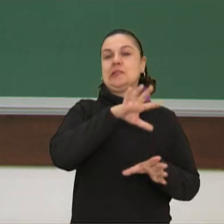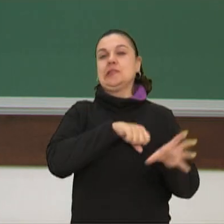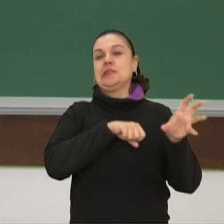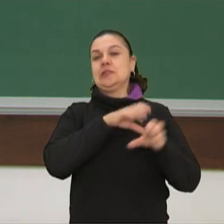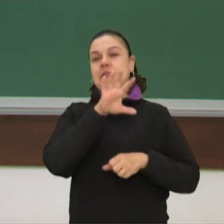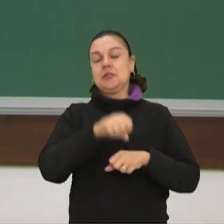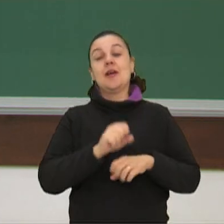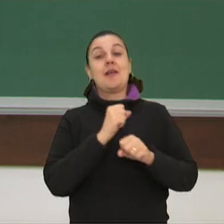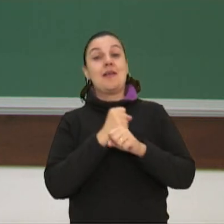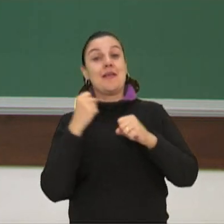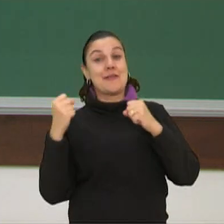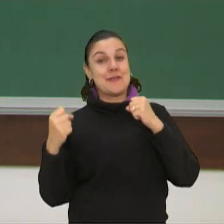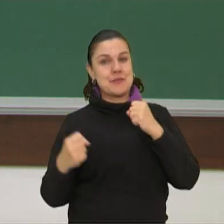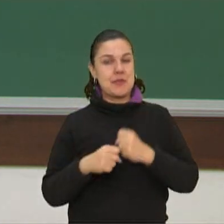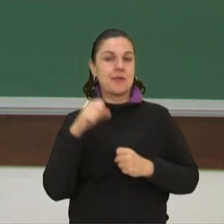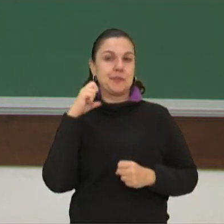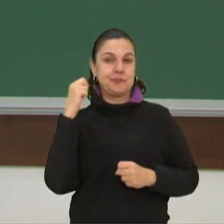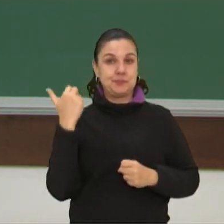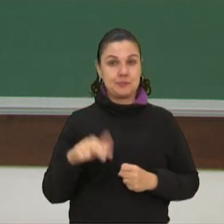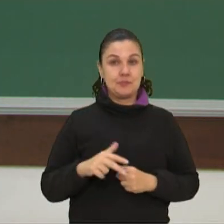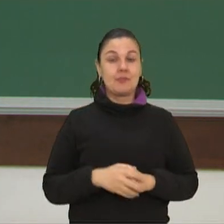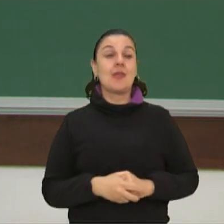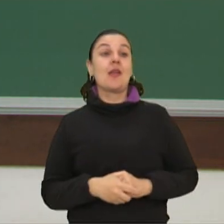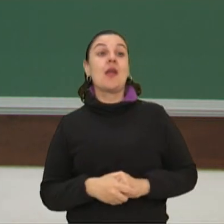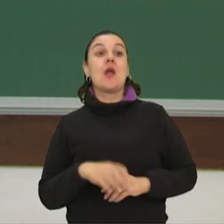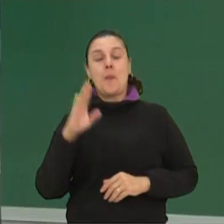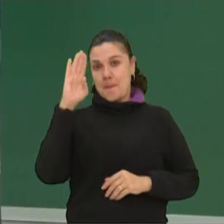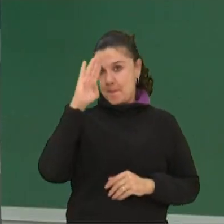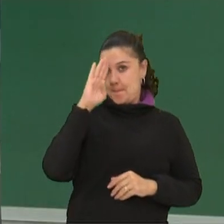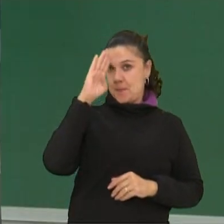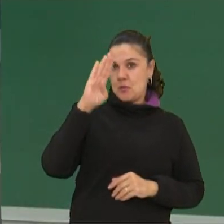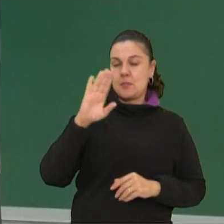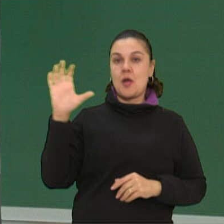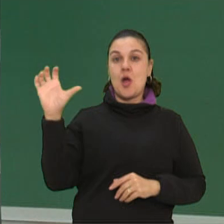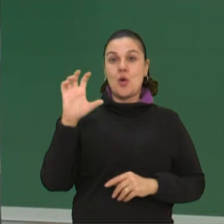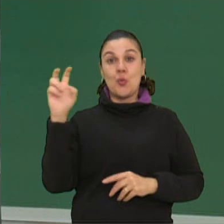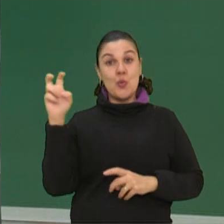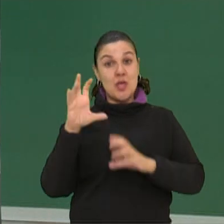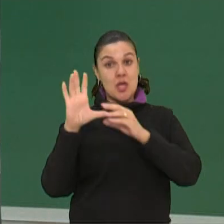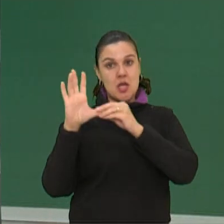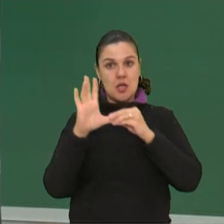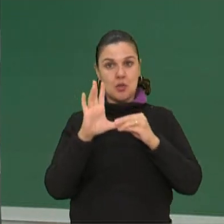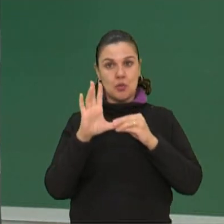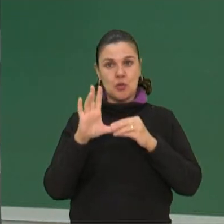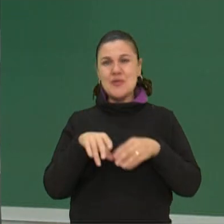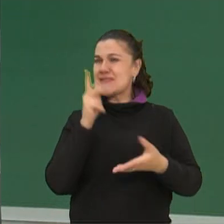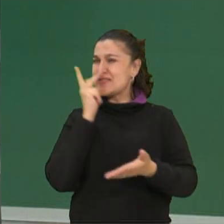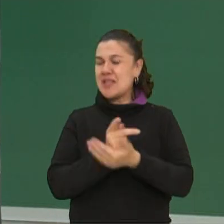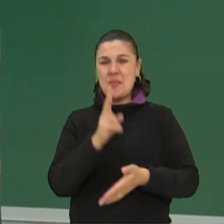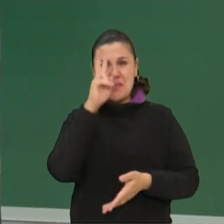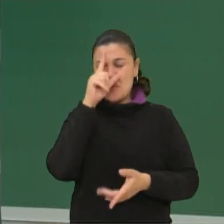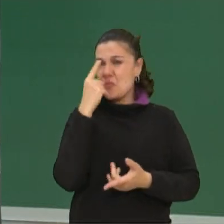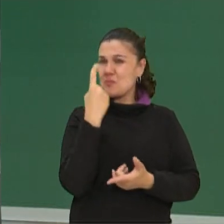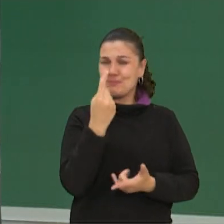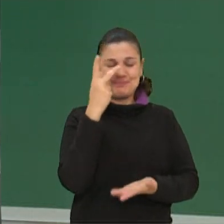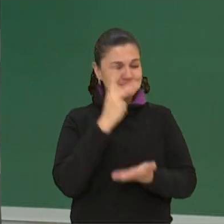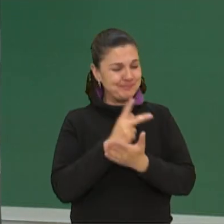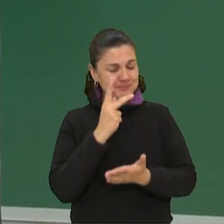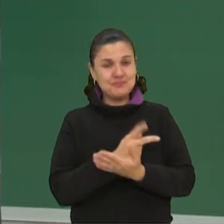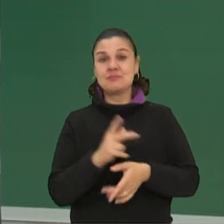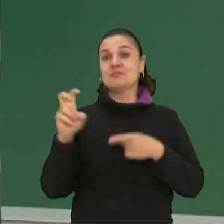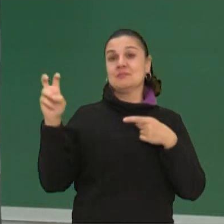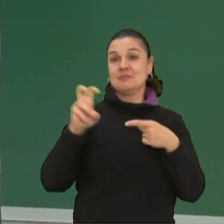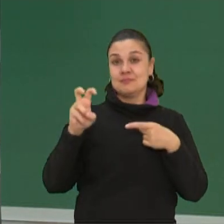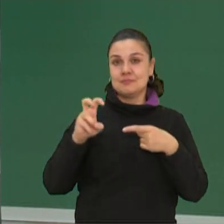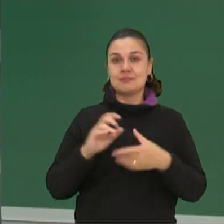nessa sociedade mineira. O principal, o quinto. Você precisa lembrar de um? O quinto. Esse é o principal